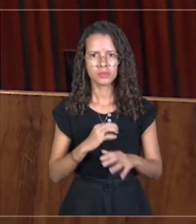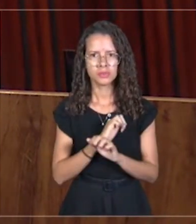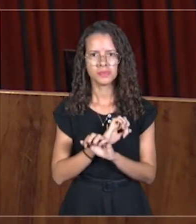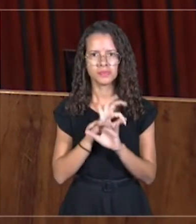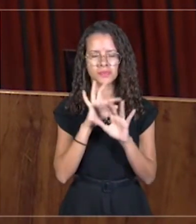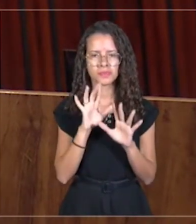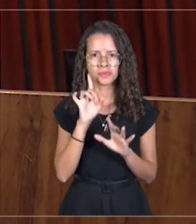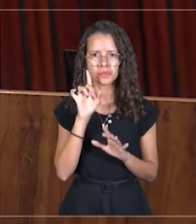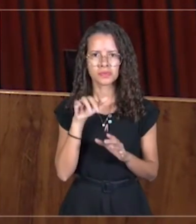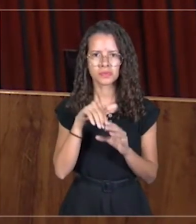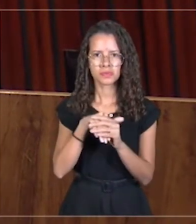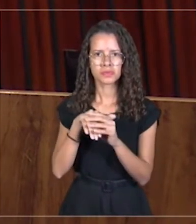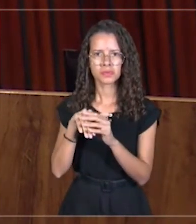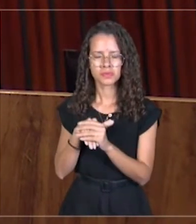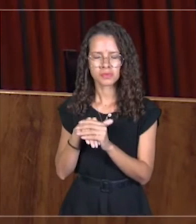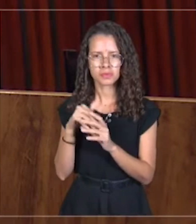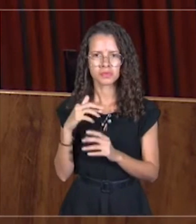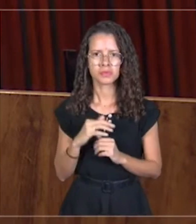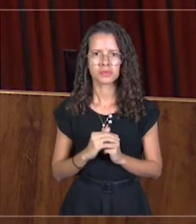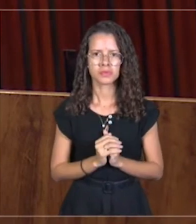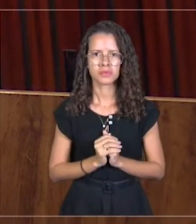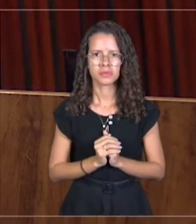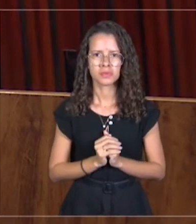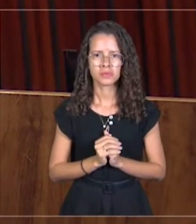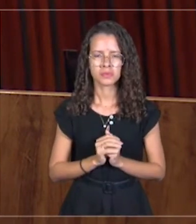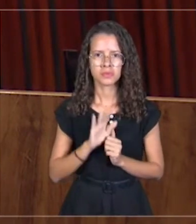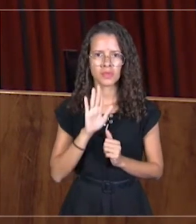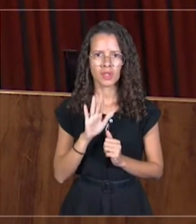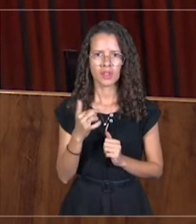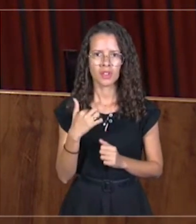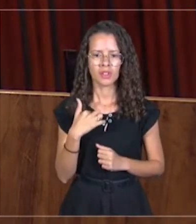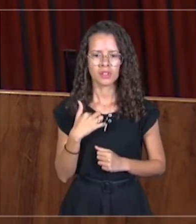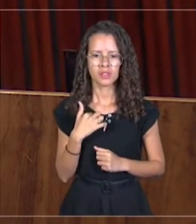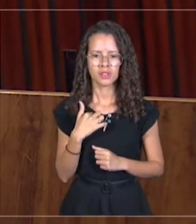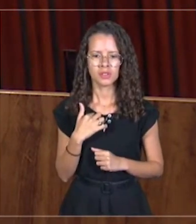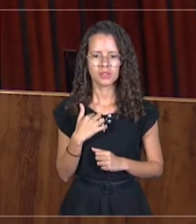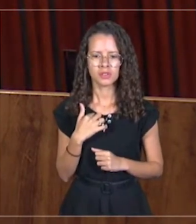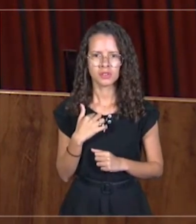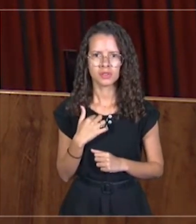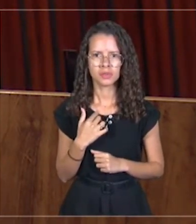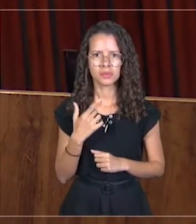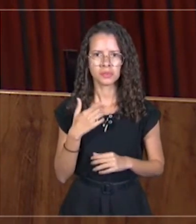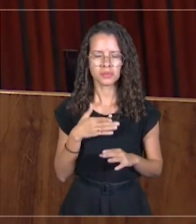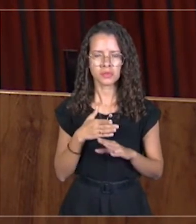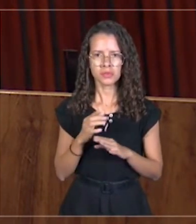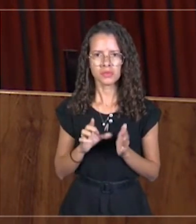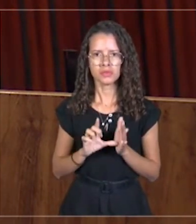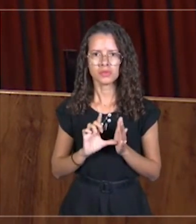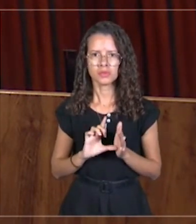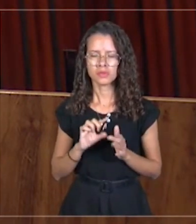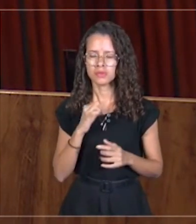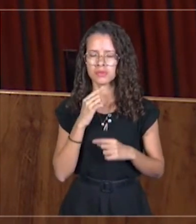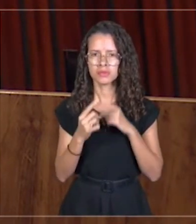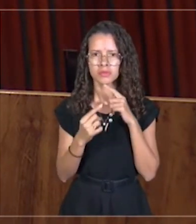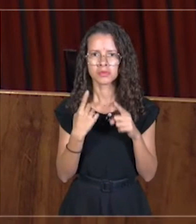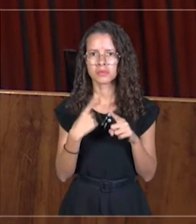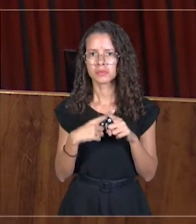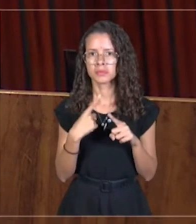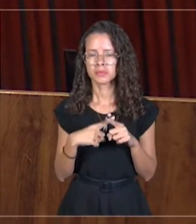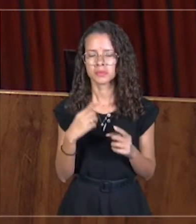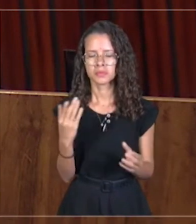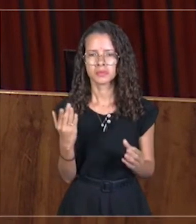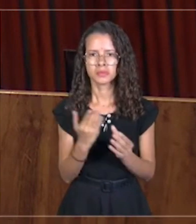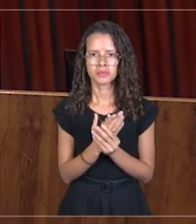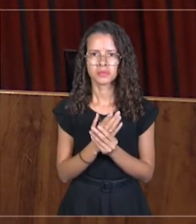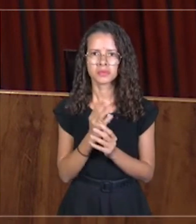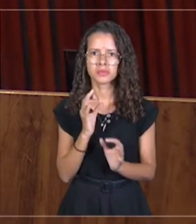seria no sentido do voto do ministro, mas eu nem entraria em preliminares, porque eu acho que este processo